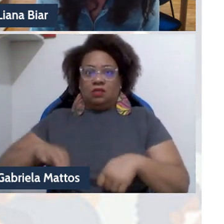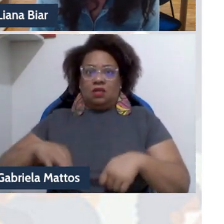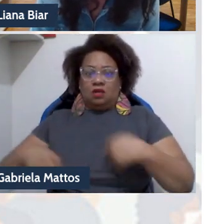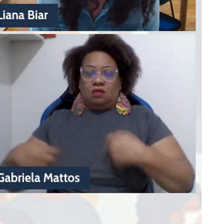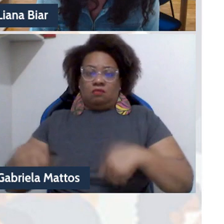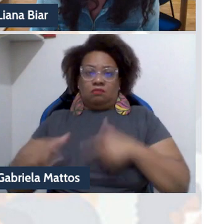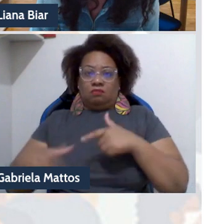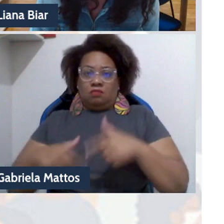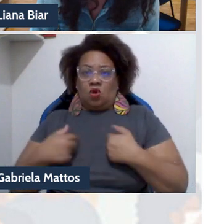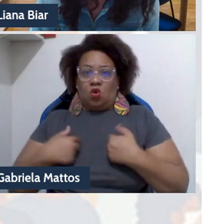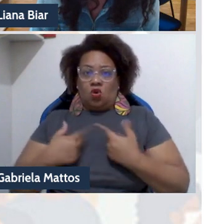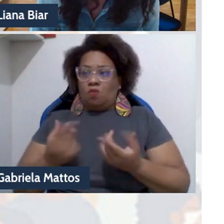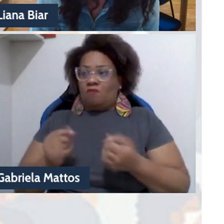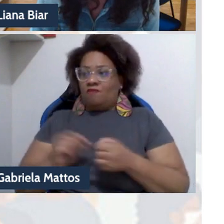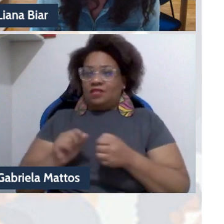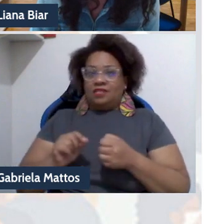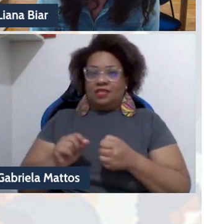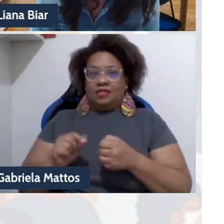se não podia perder o trabalho?